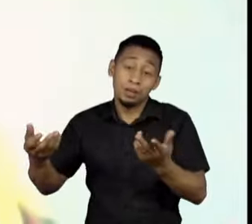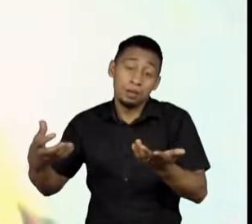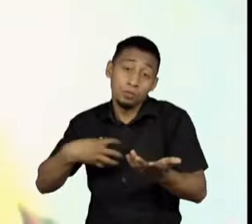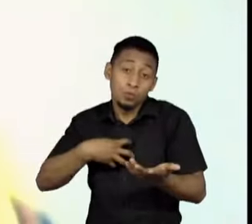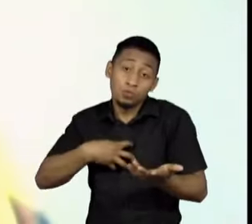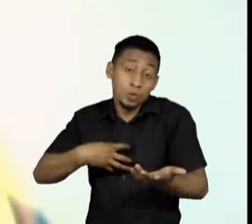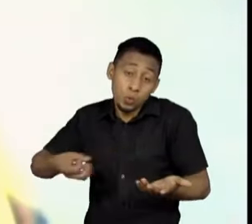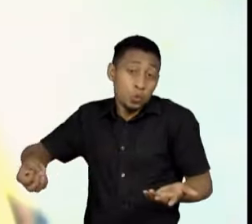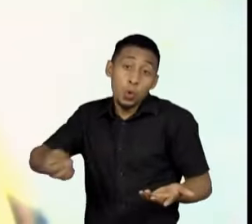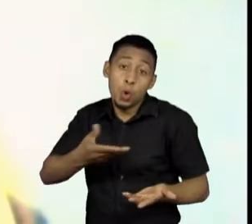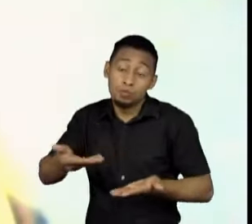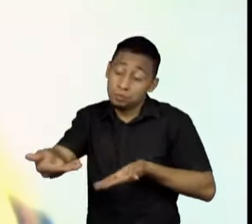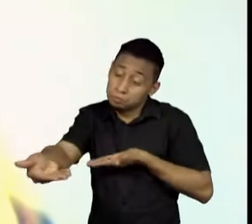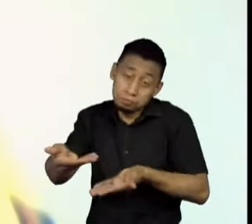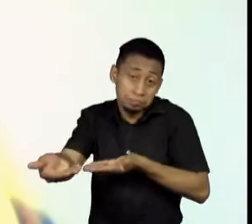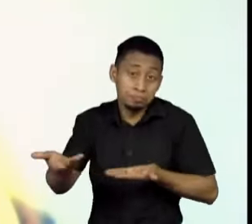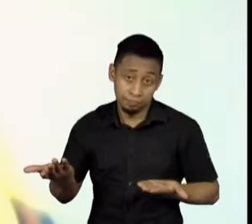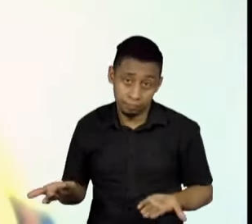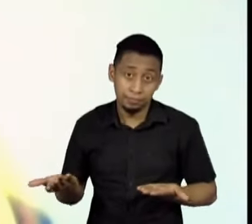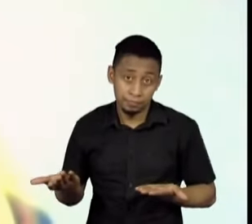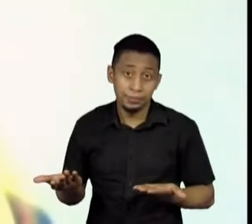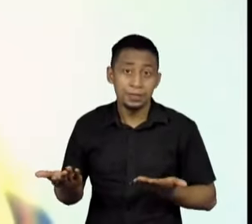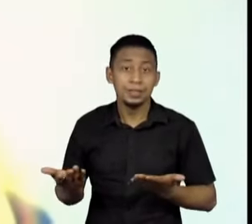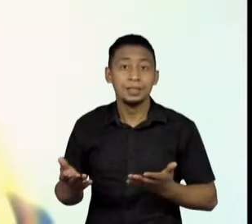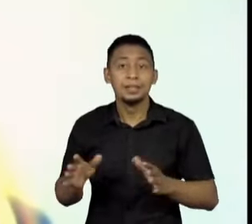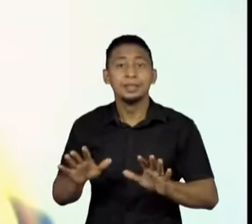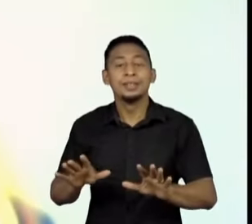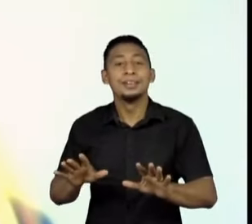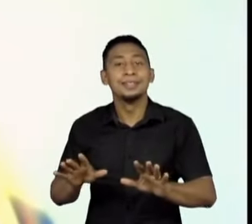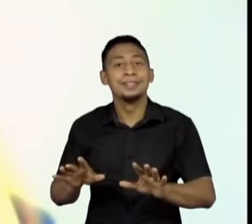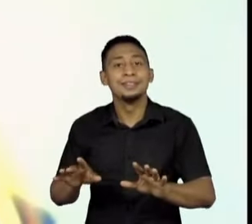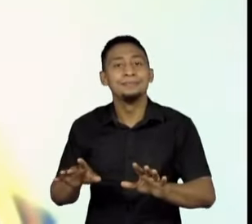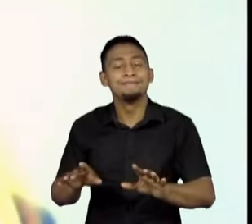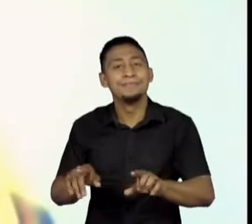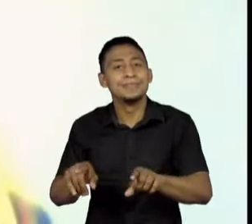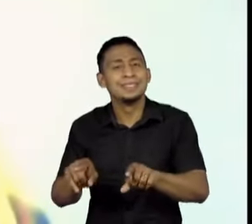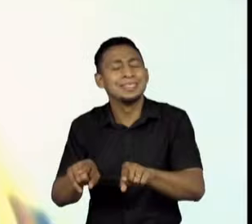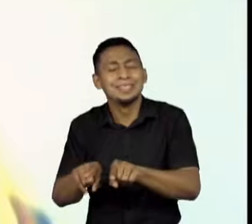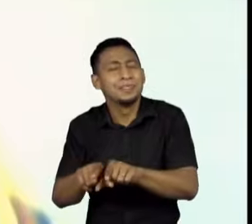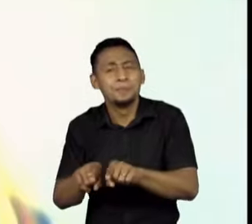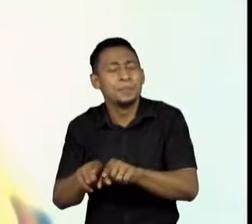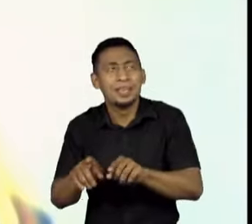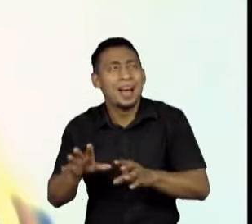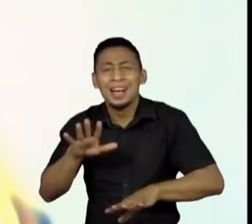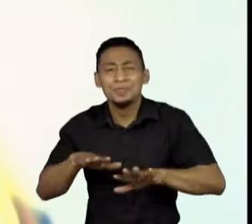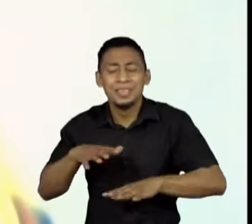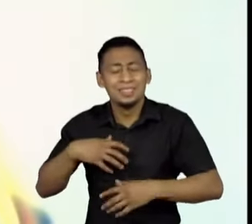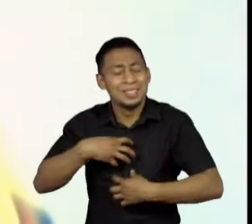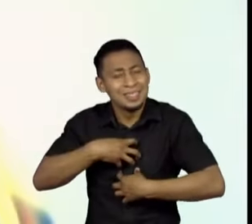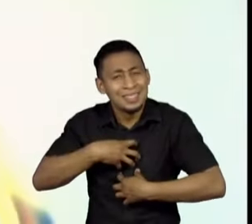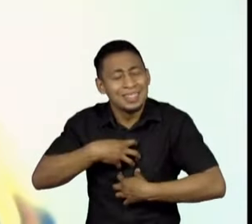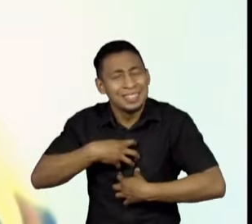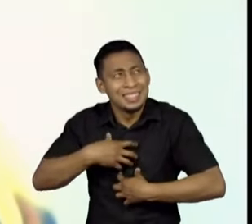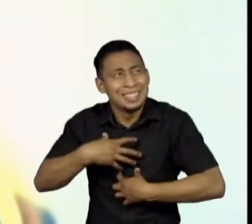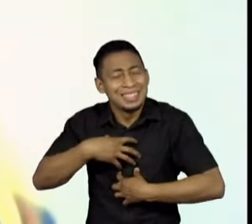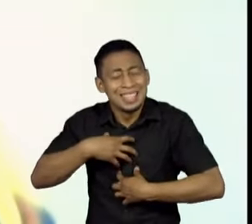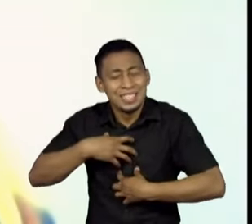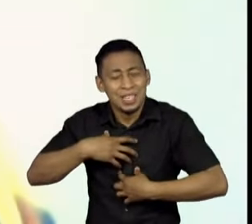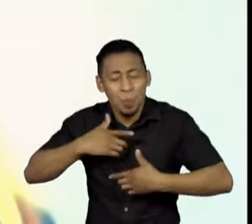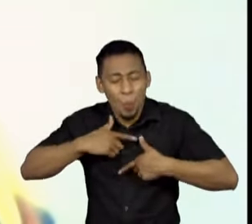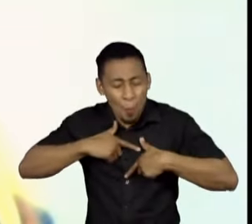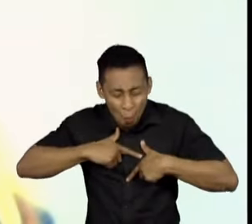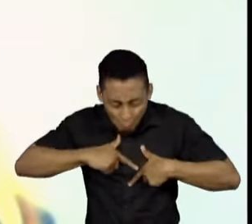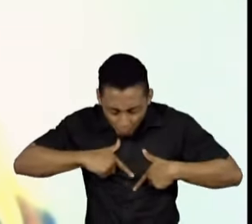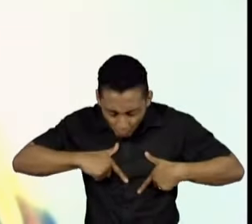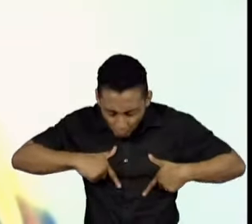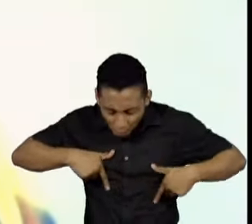relacionamento e valorizar, de certa forma, um certo vazio que a gente já vivia ou uma